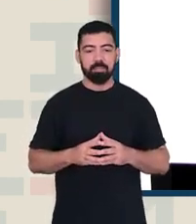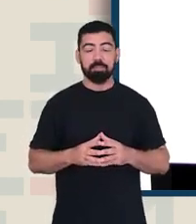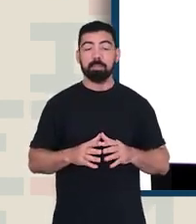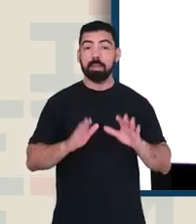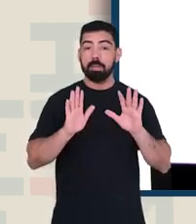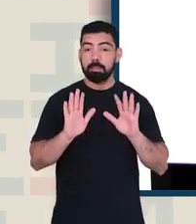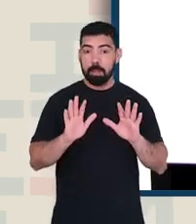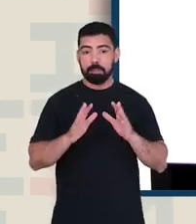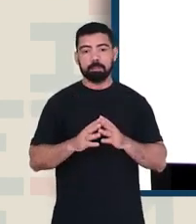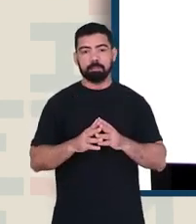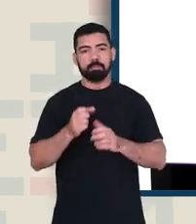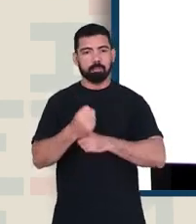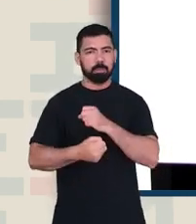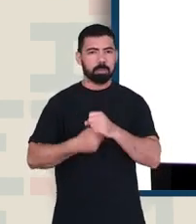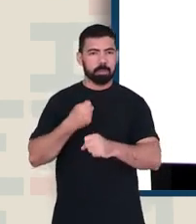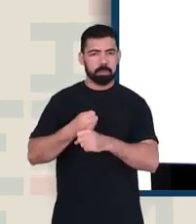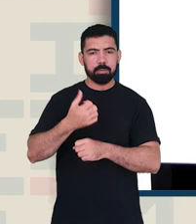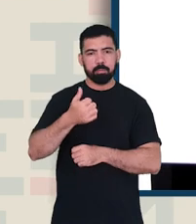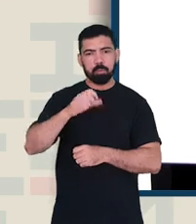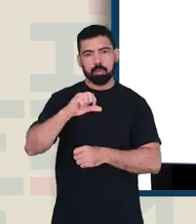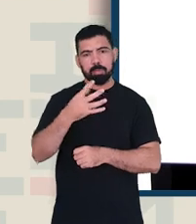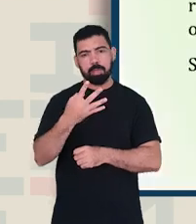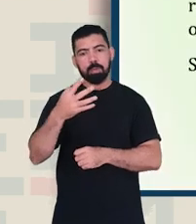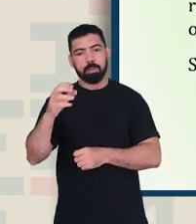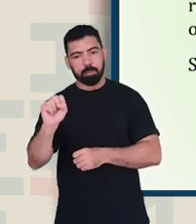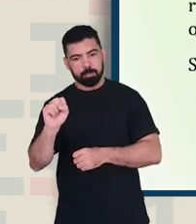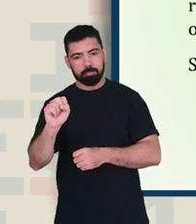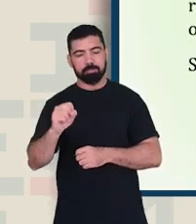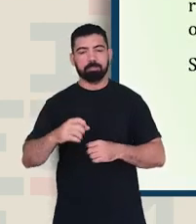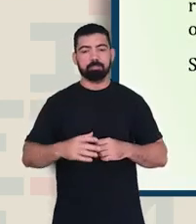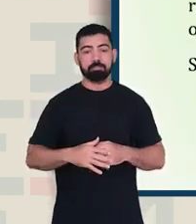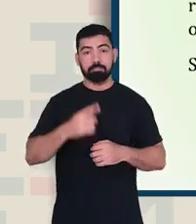Já em 1948,